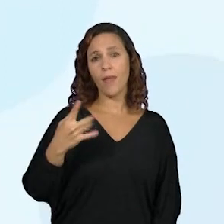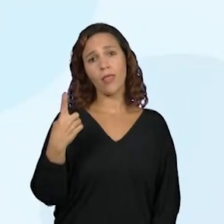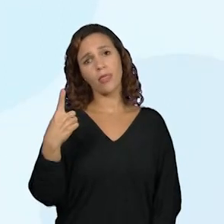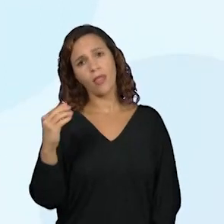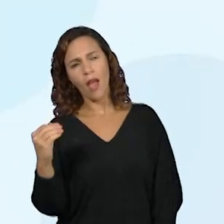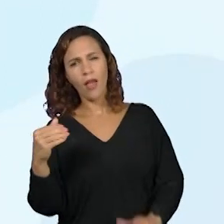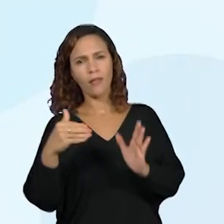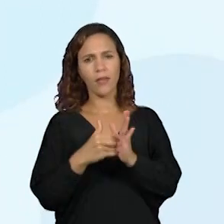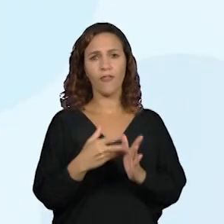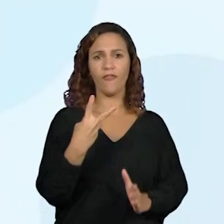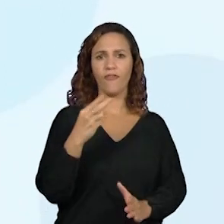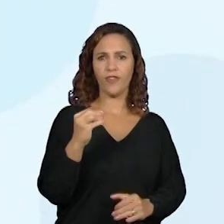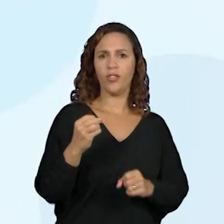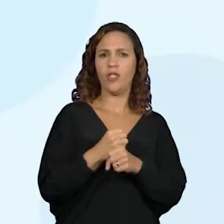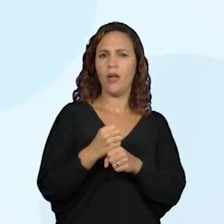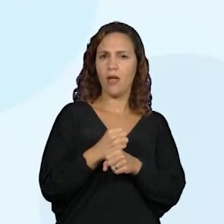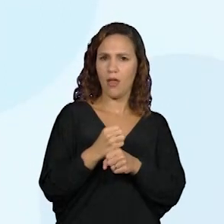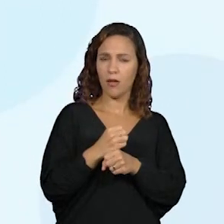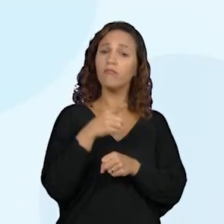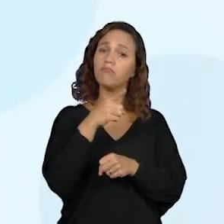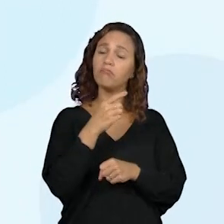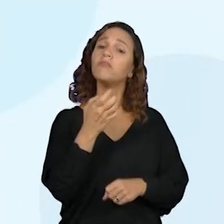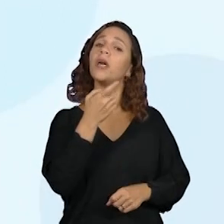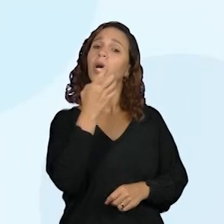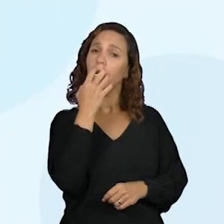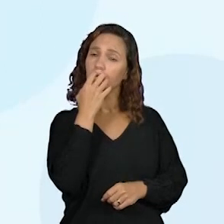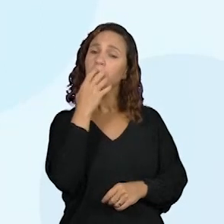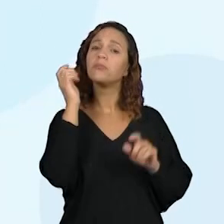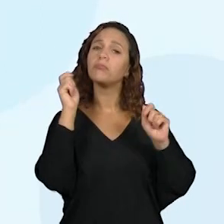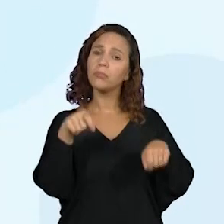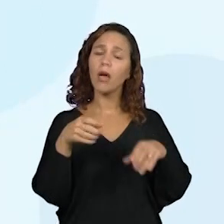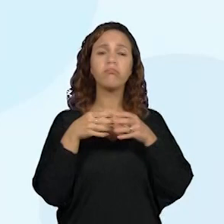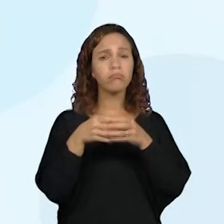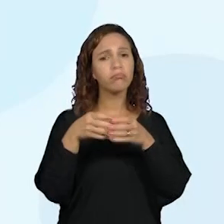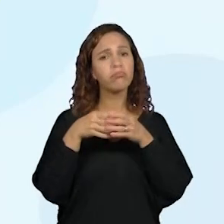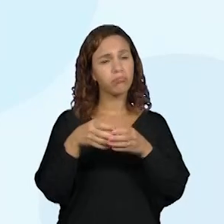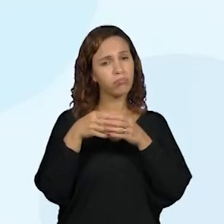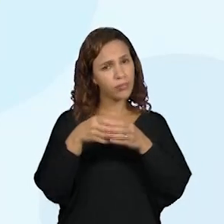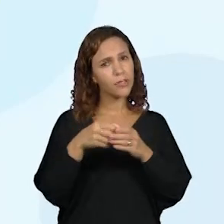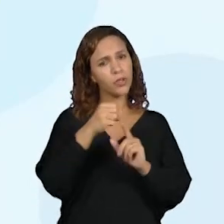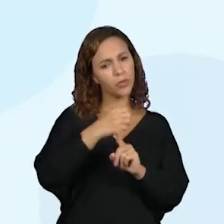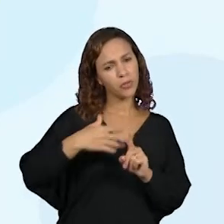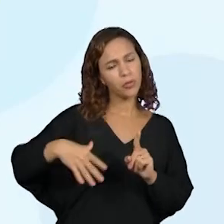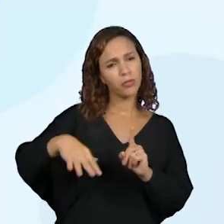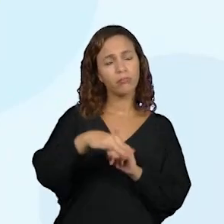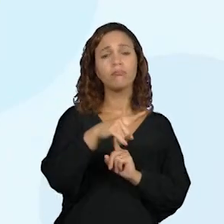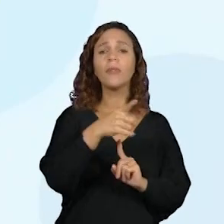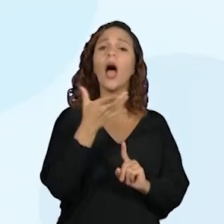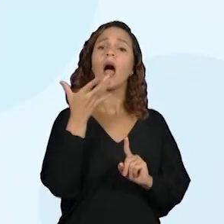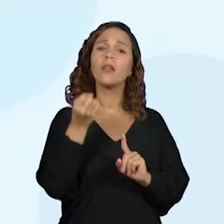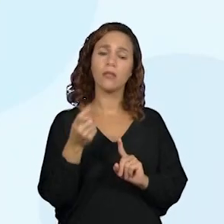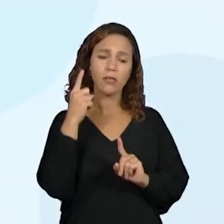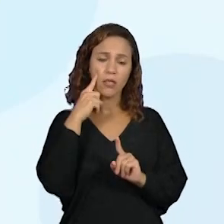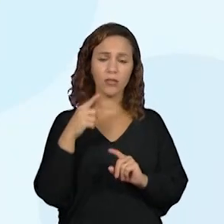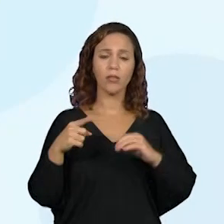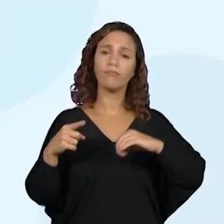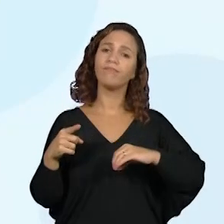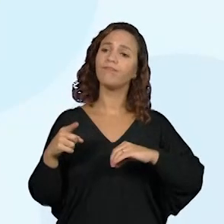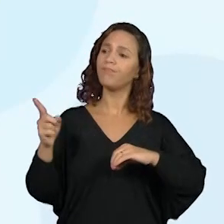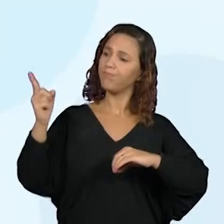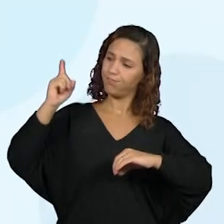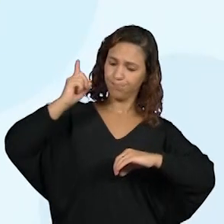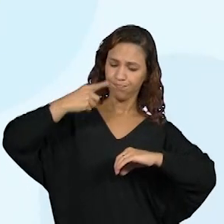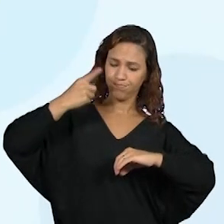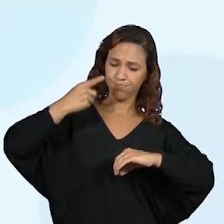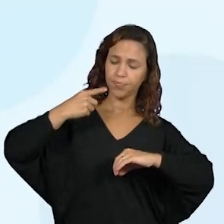o cão é um animal social que na maioria das vezes aceita o seu dono como chefe da